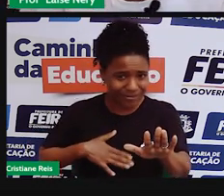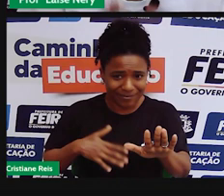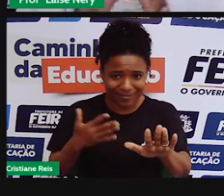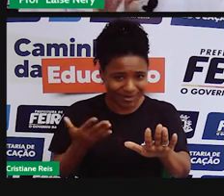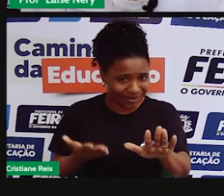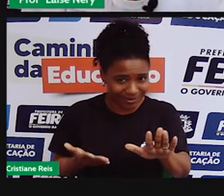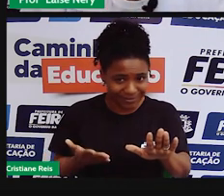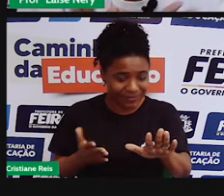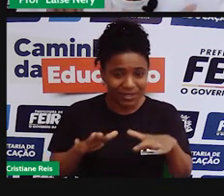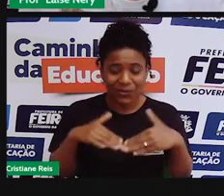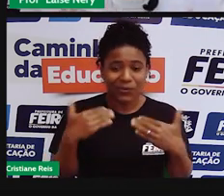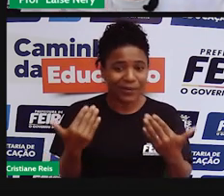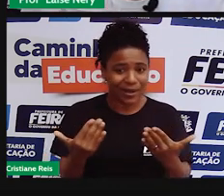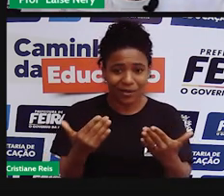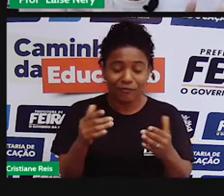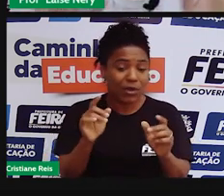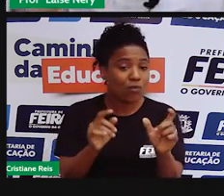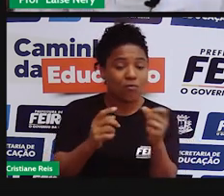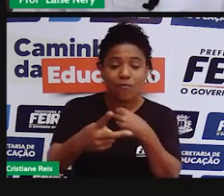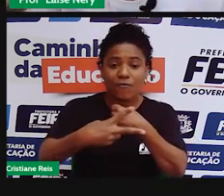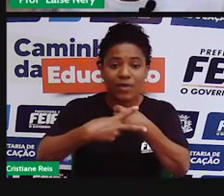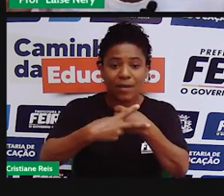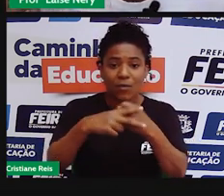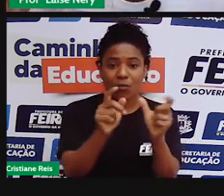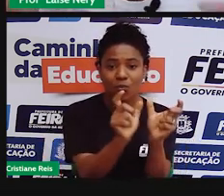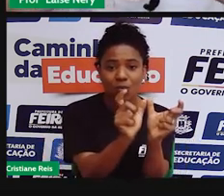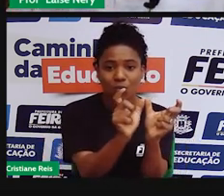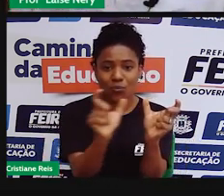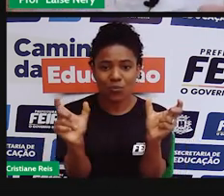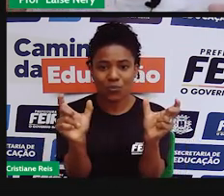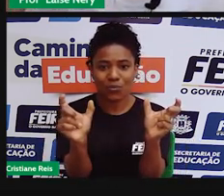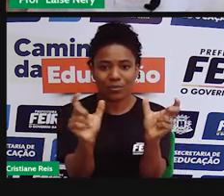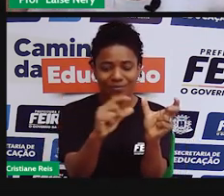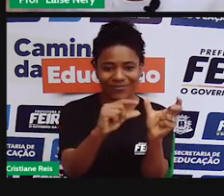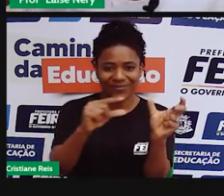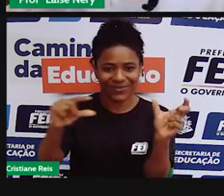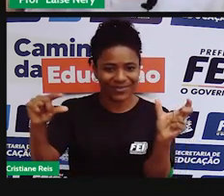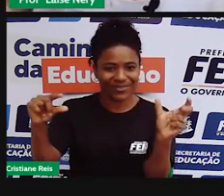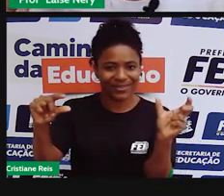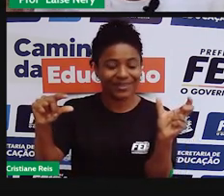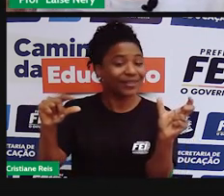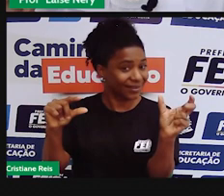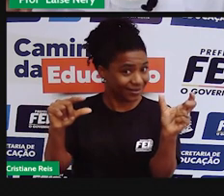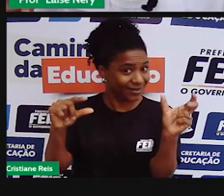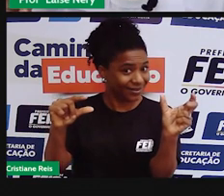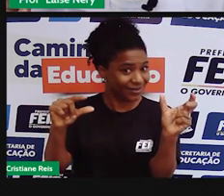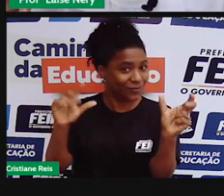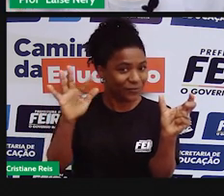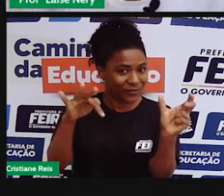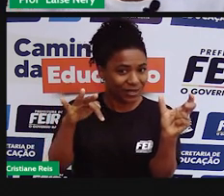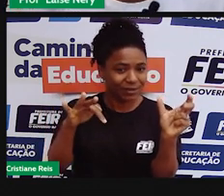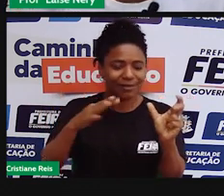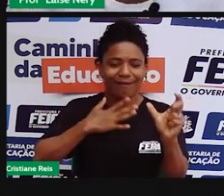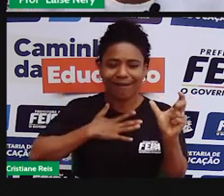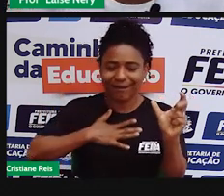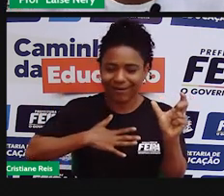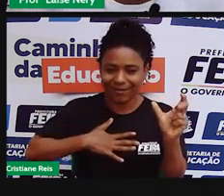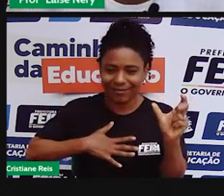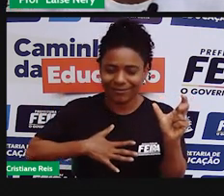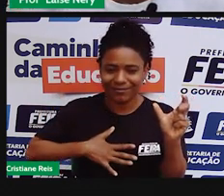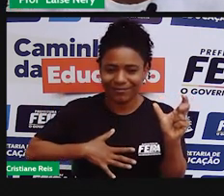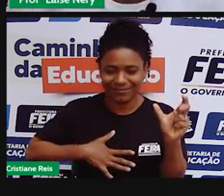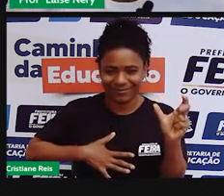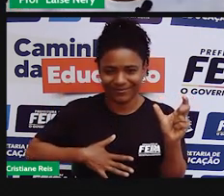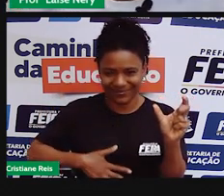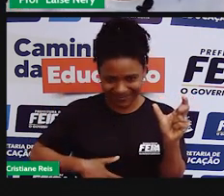Qual é a terminação daquele inverno calma respira e presta atenção e se